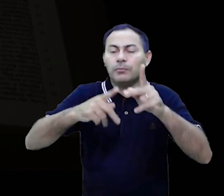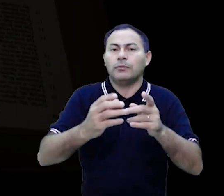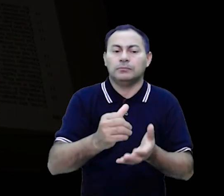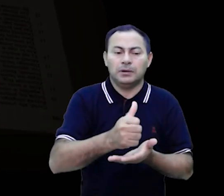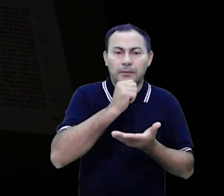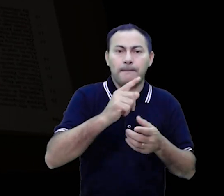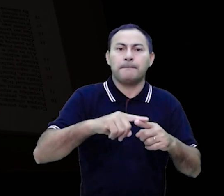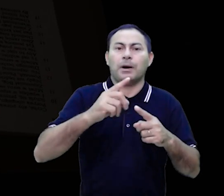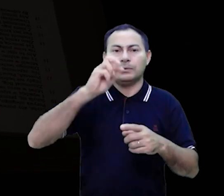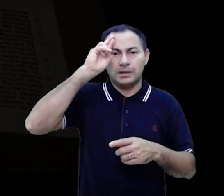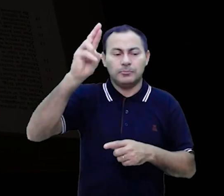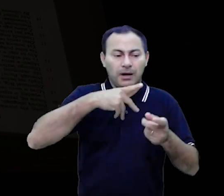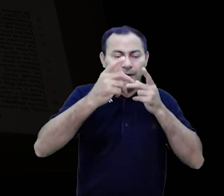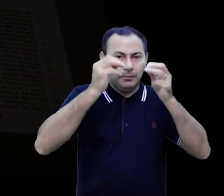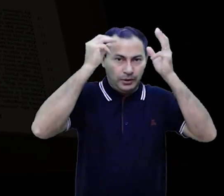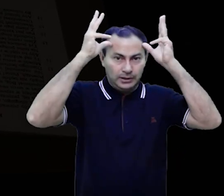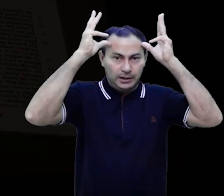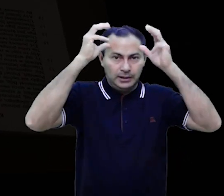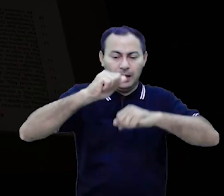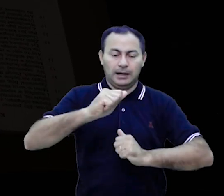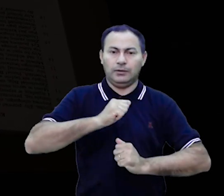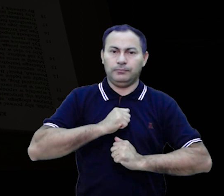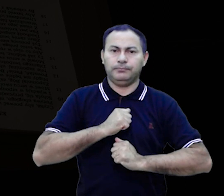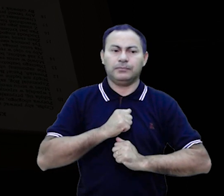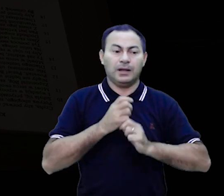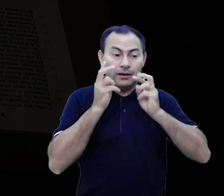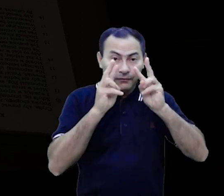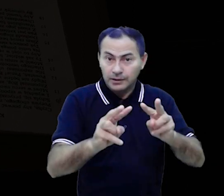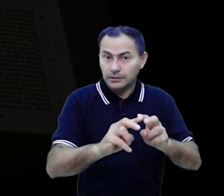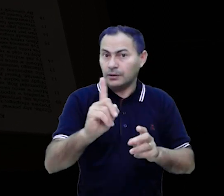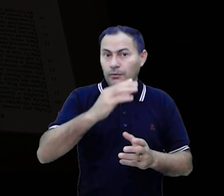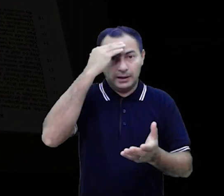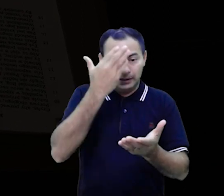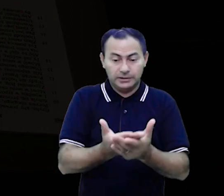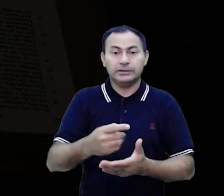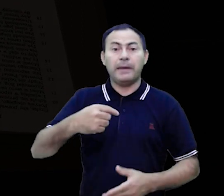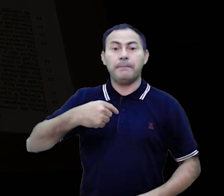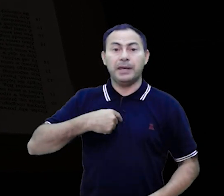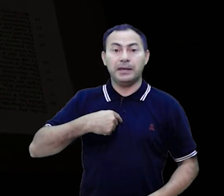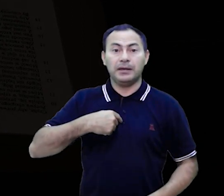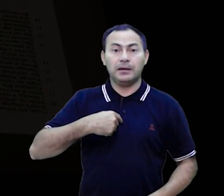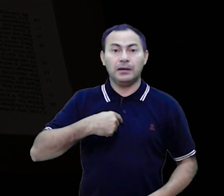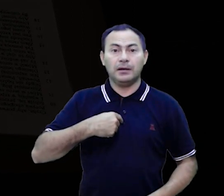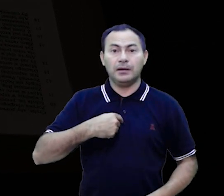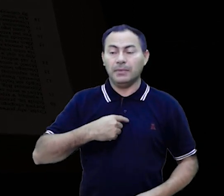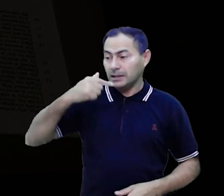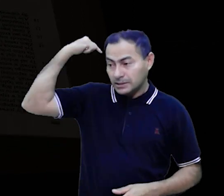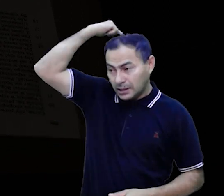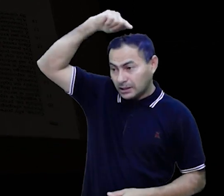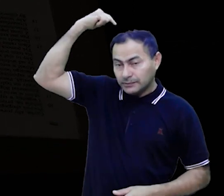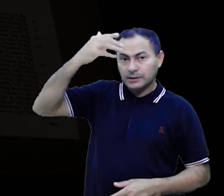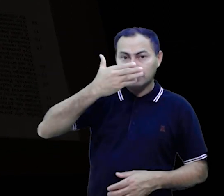animais beberam. Mas o Senhor disse a Moisés e a Arão: visto que não crestes em mim, para